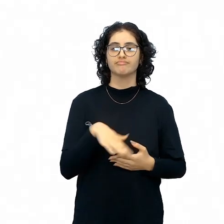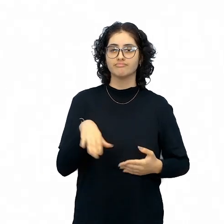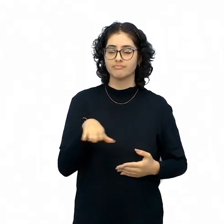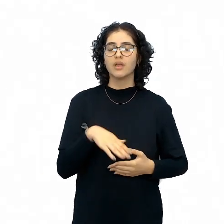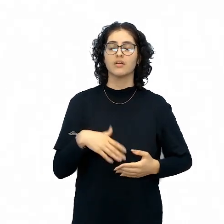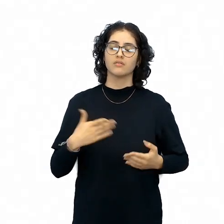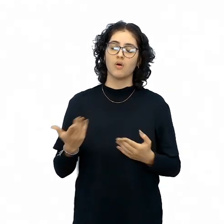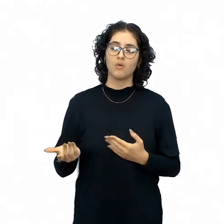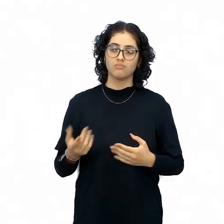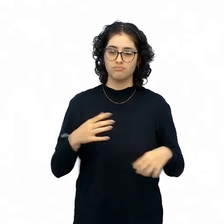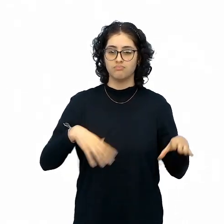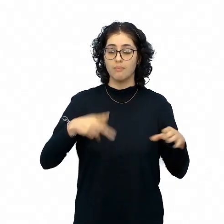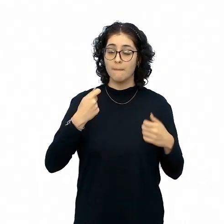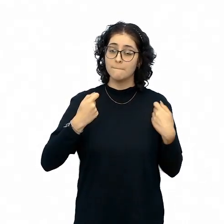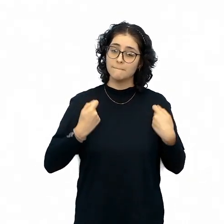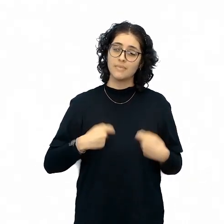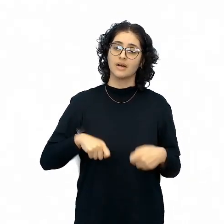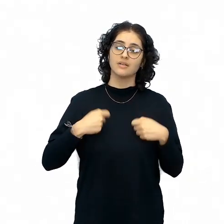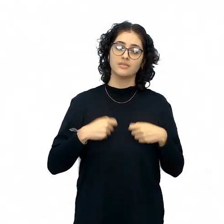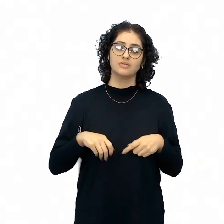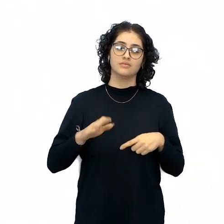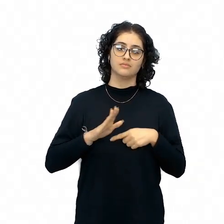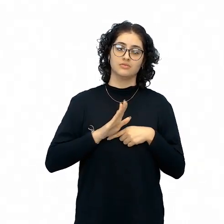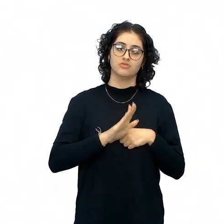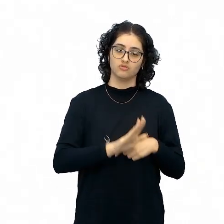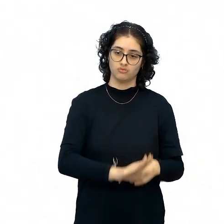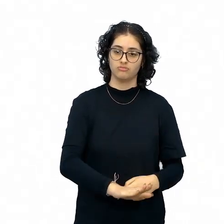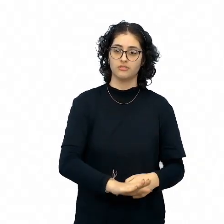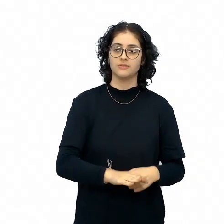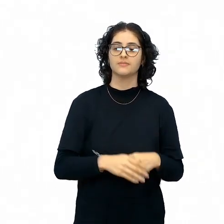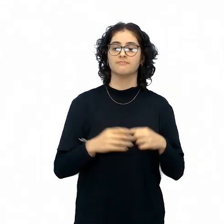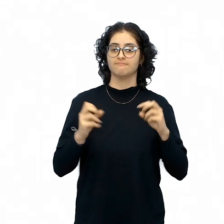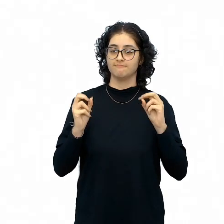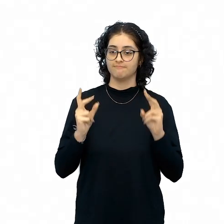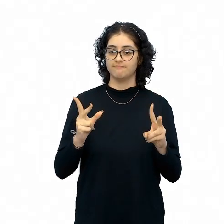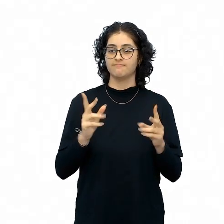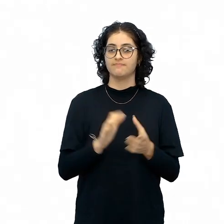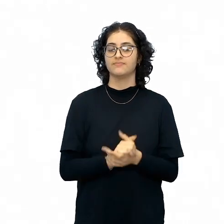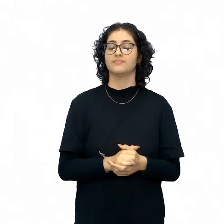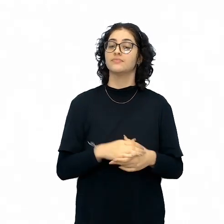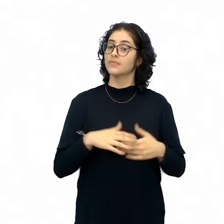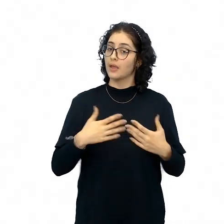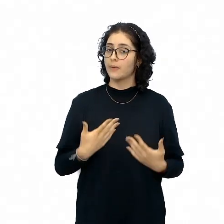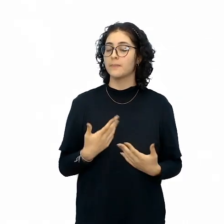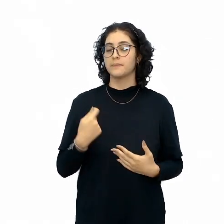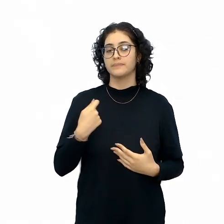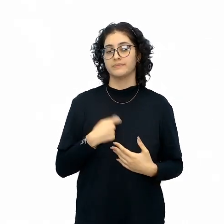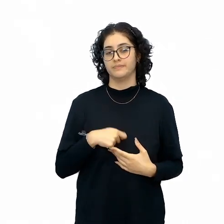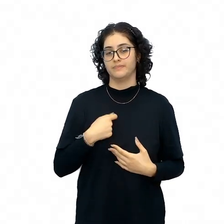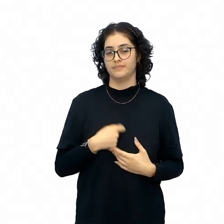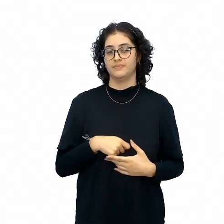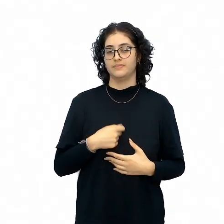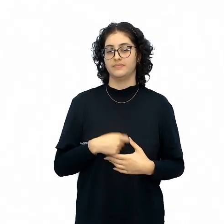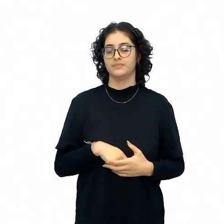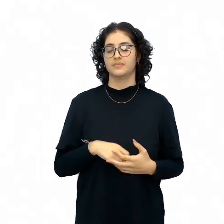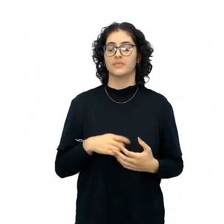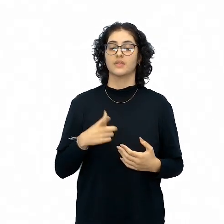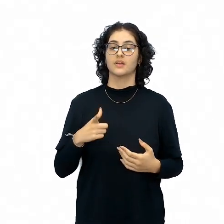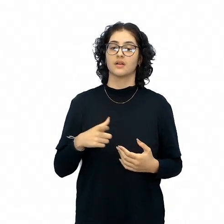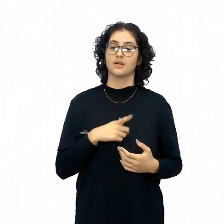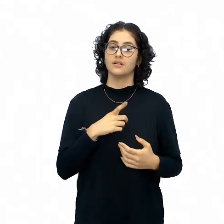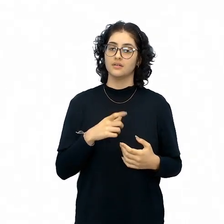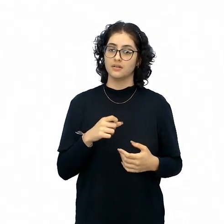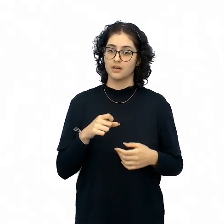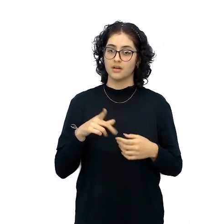da comunidade que precisam de algum tipo de intervenção, ok? E para isso é necessária uma